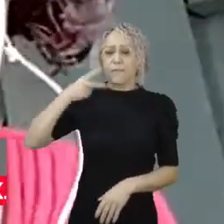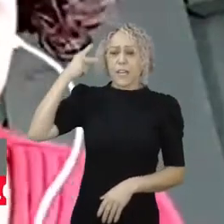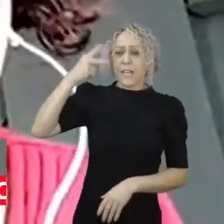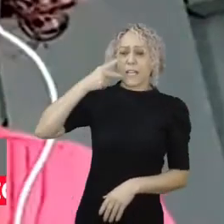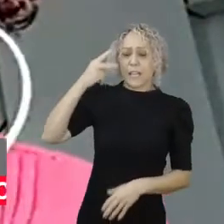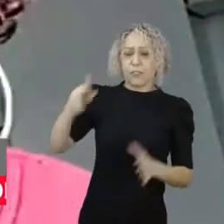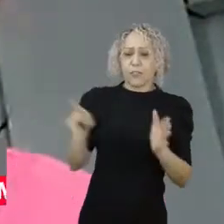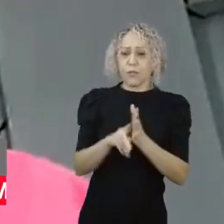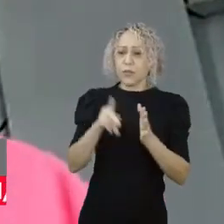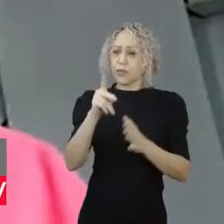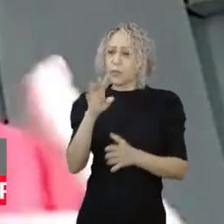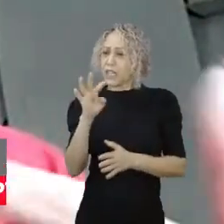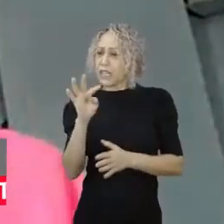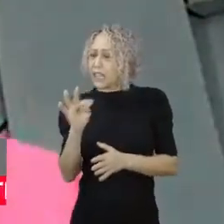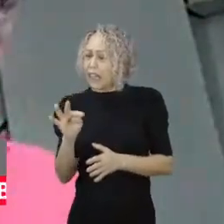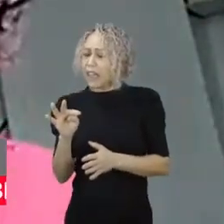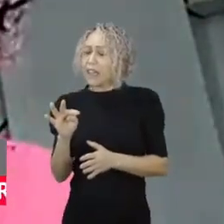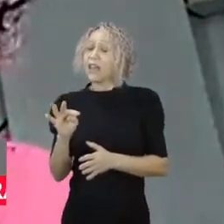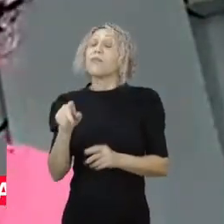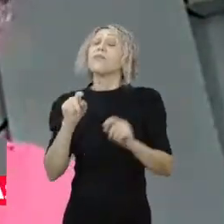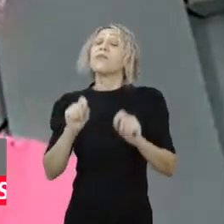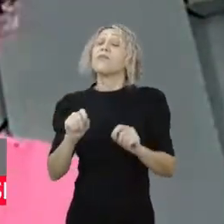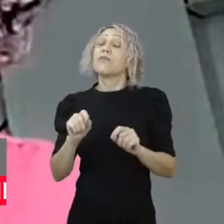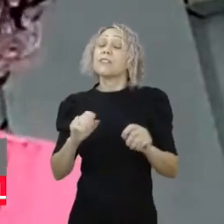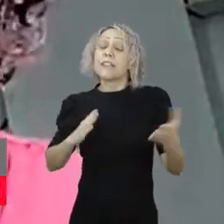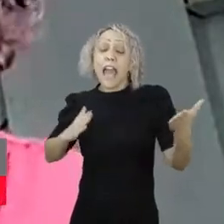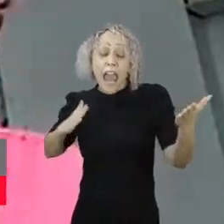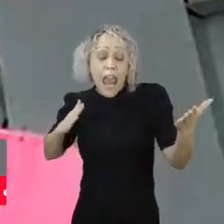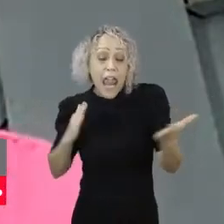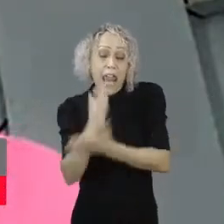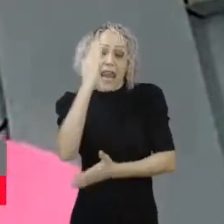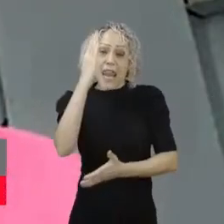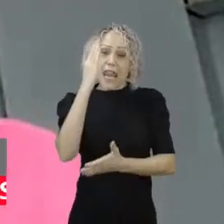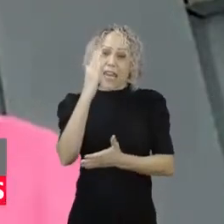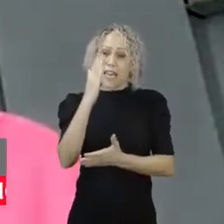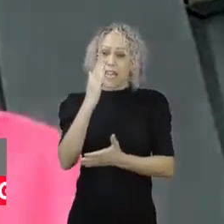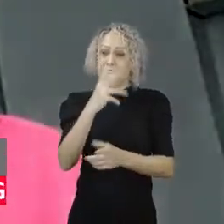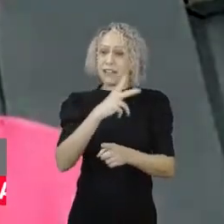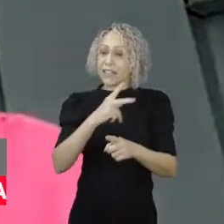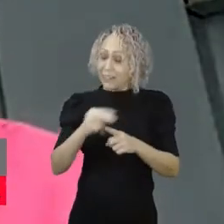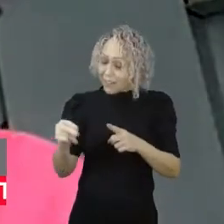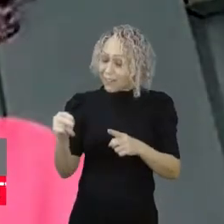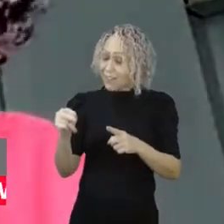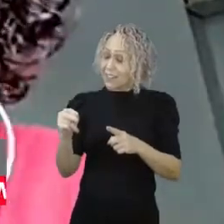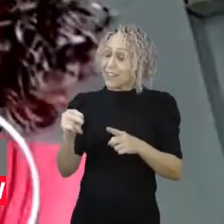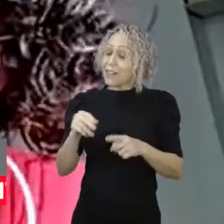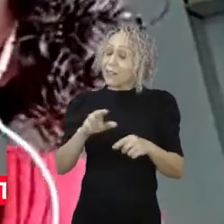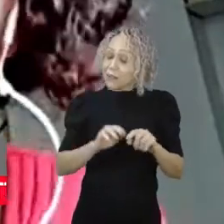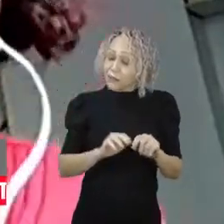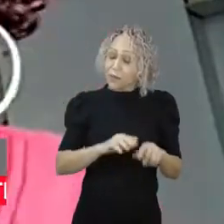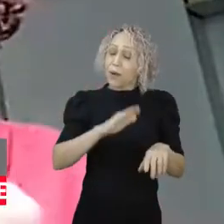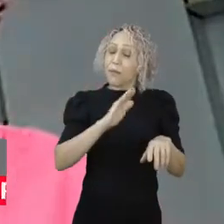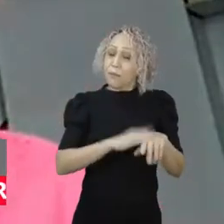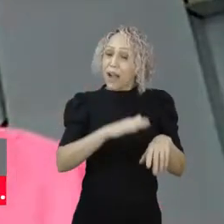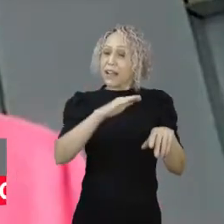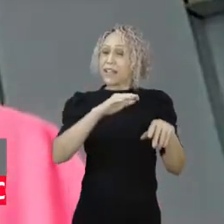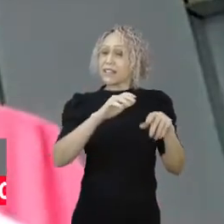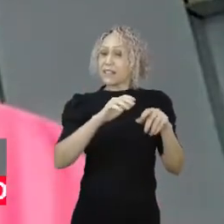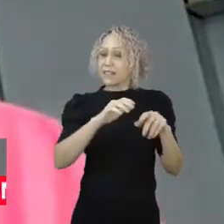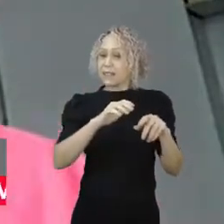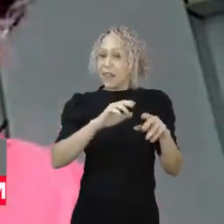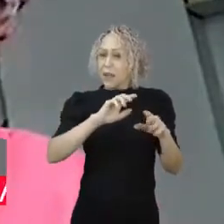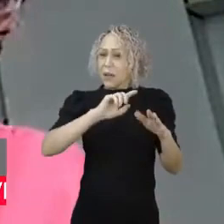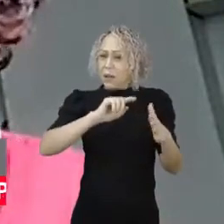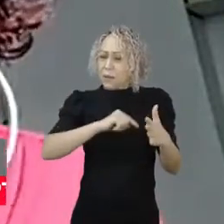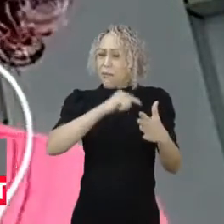dos movimentos sociais, aumenta na sociedade. E aí é para isso. A primeira coisa é isso, a